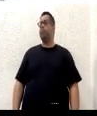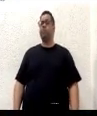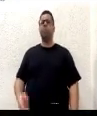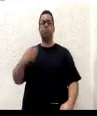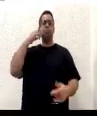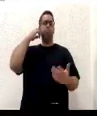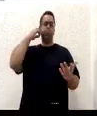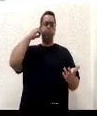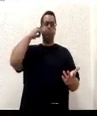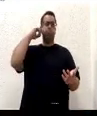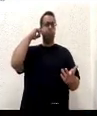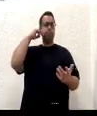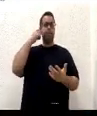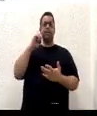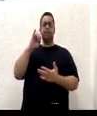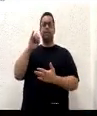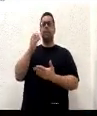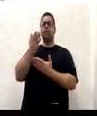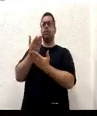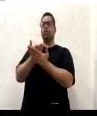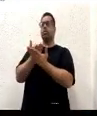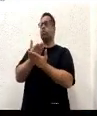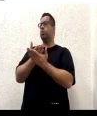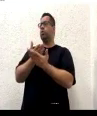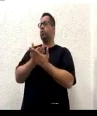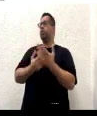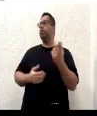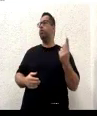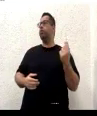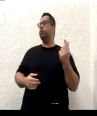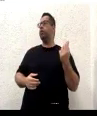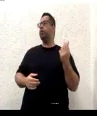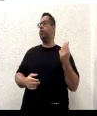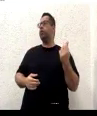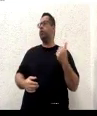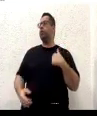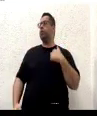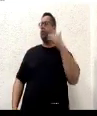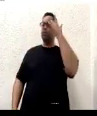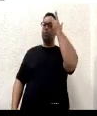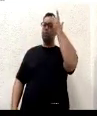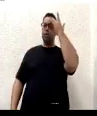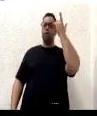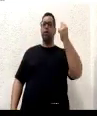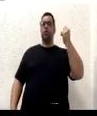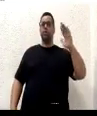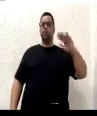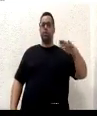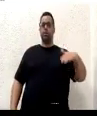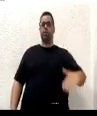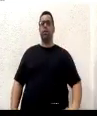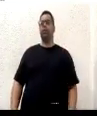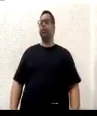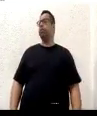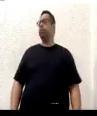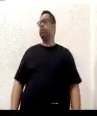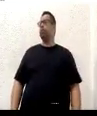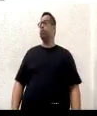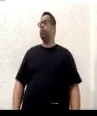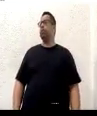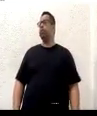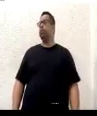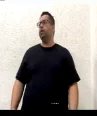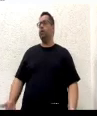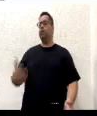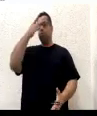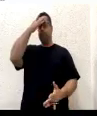analisando em termos financeiros, acredito que saia mais em conta para o município e dá liberdade para a pessoa comprar o